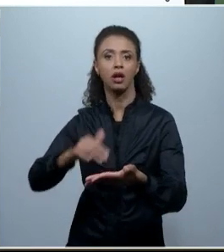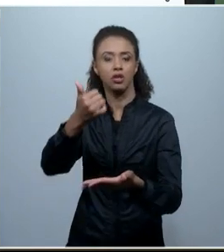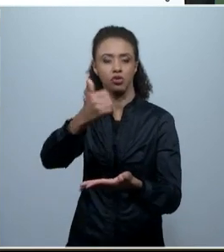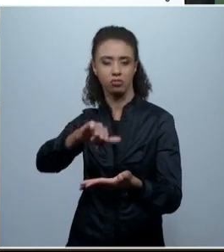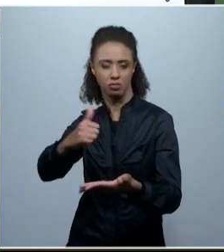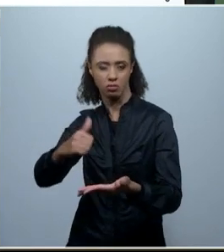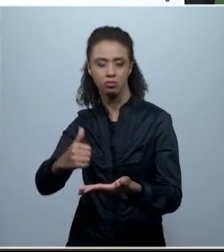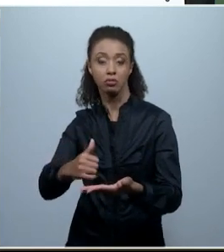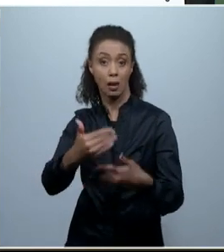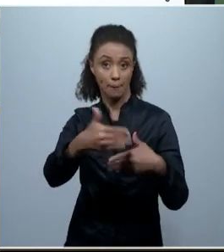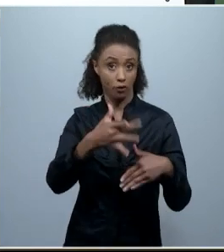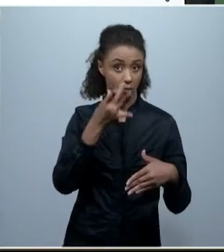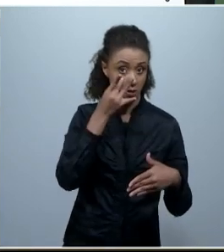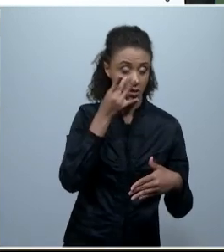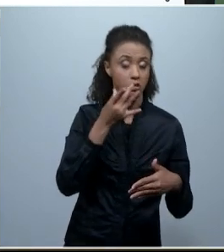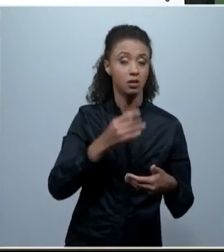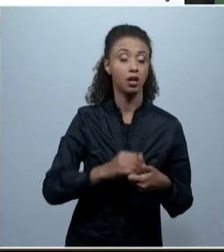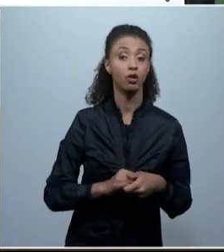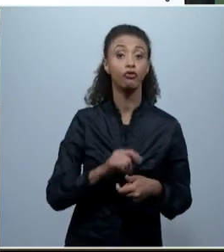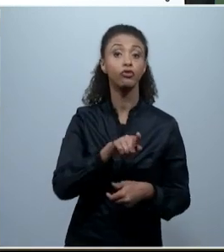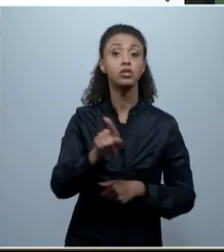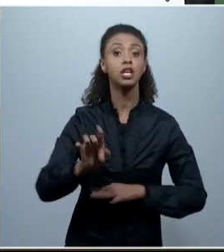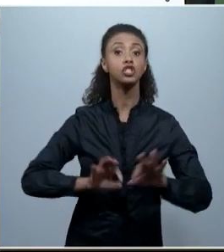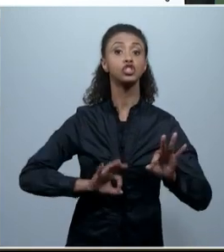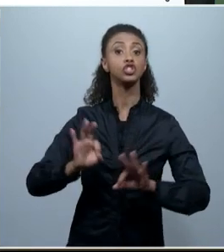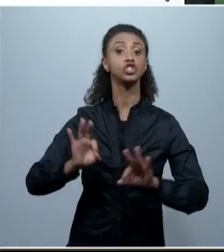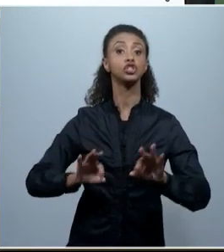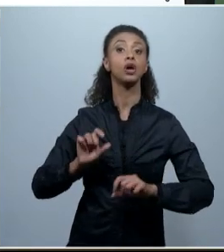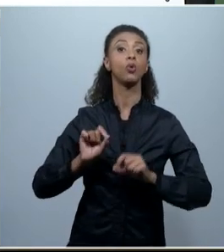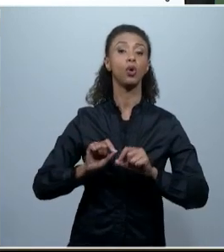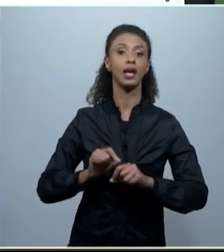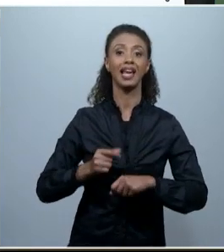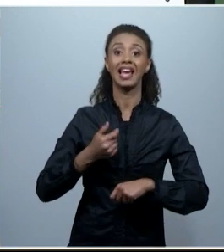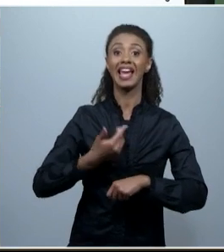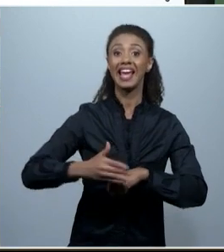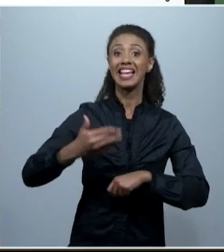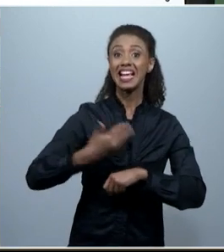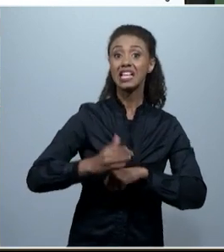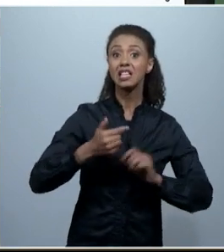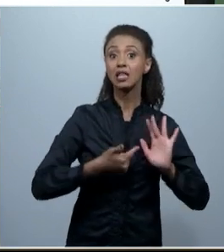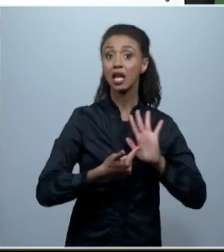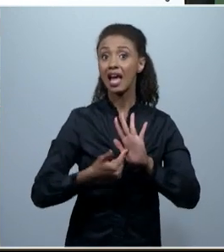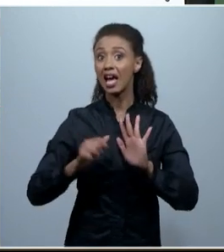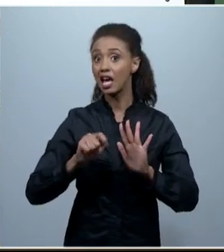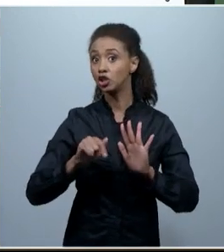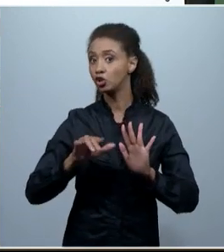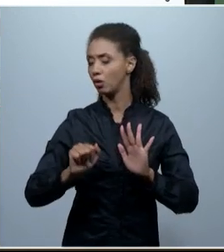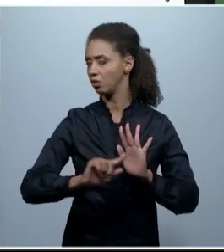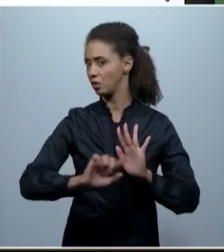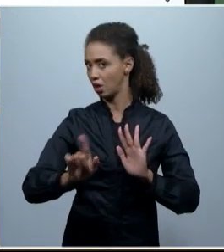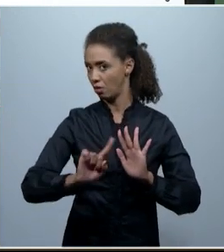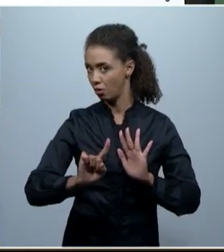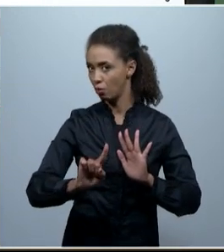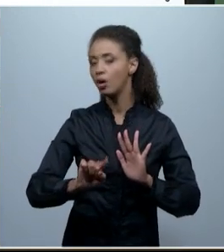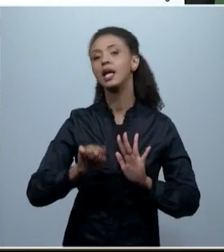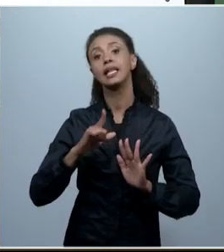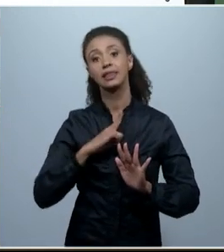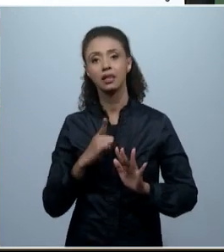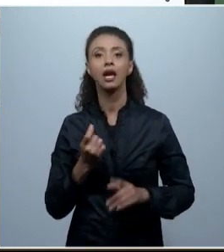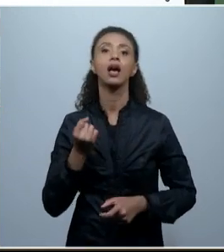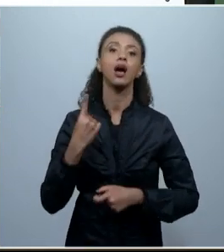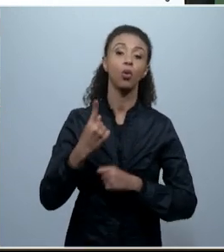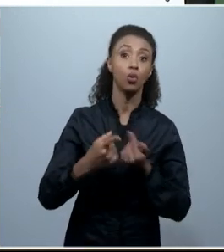você deve se preparar para exercícios que não são exercícios de demonstração axiomática tá vocês vão encontrar exercícios de demonstração